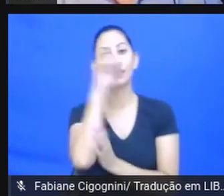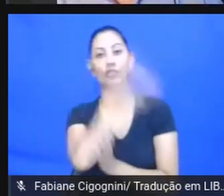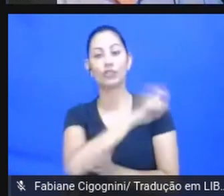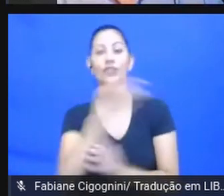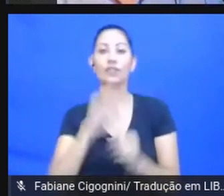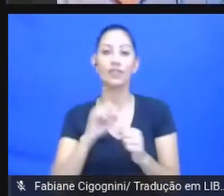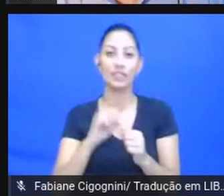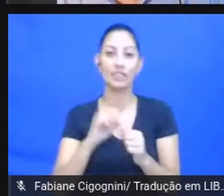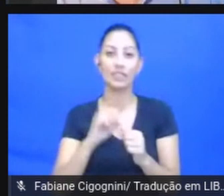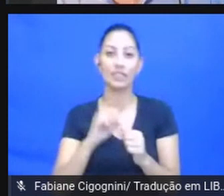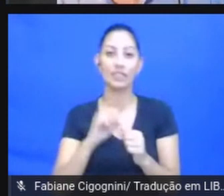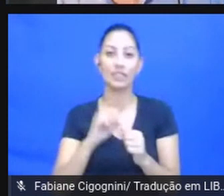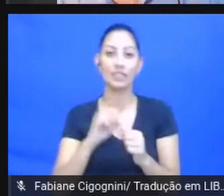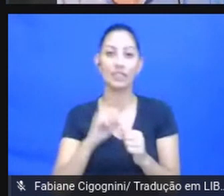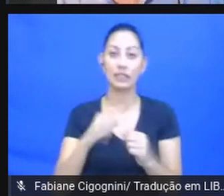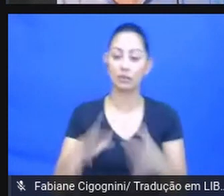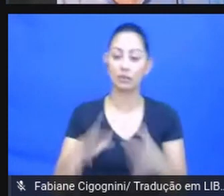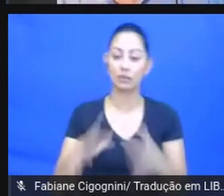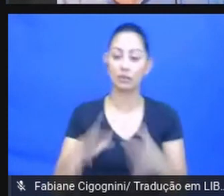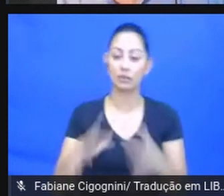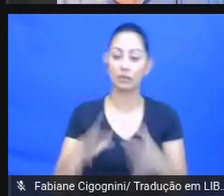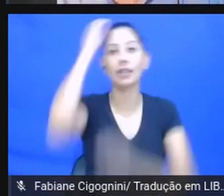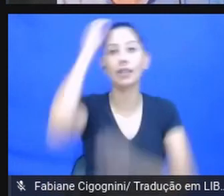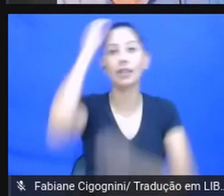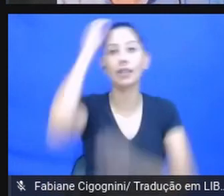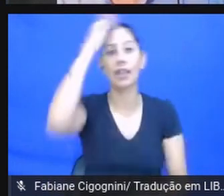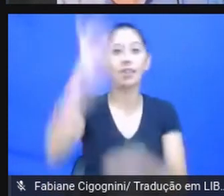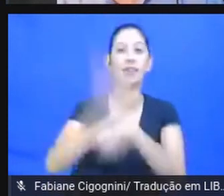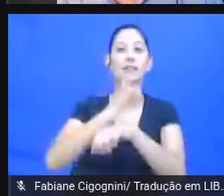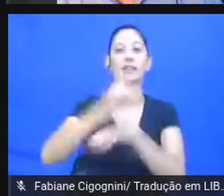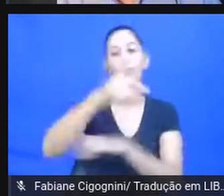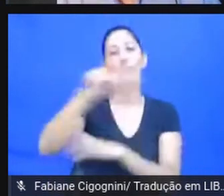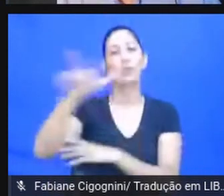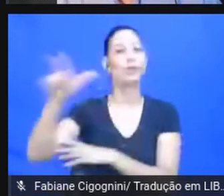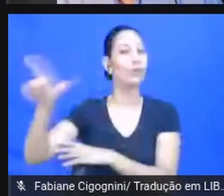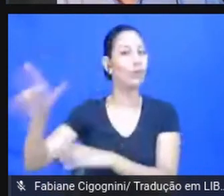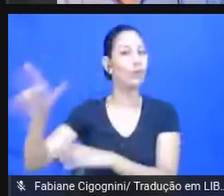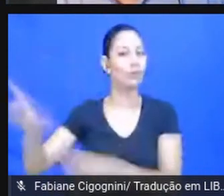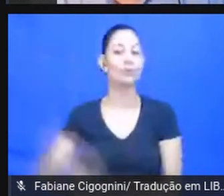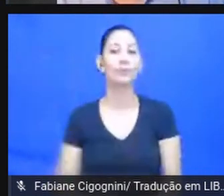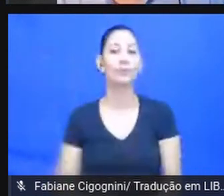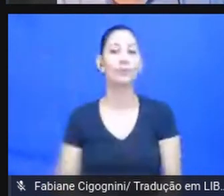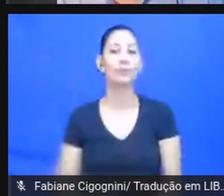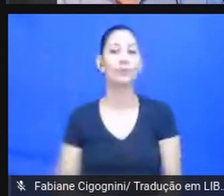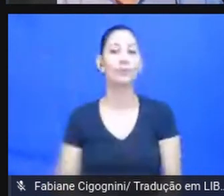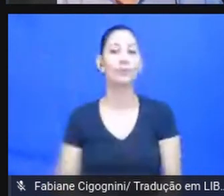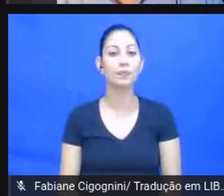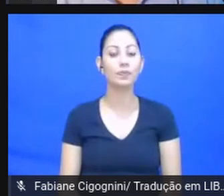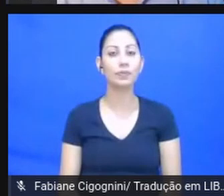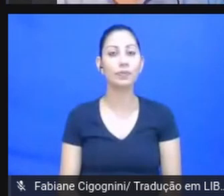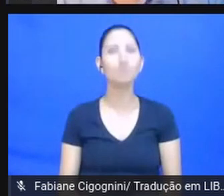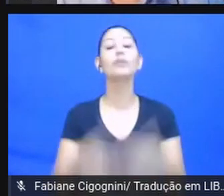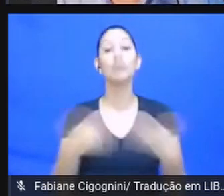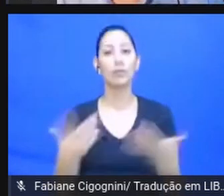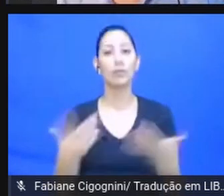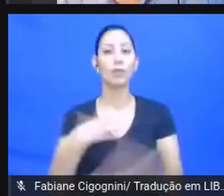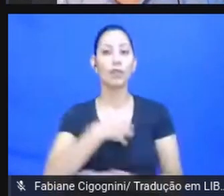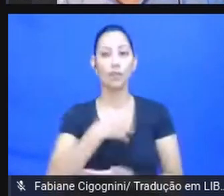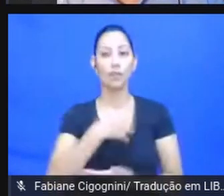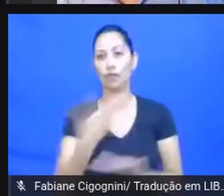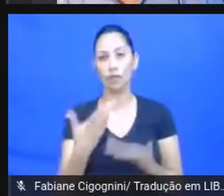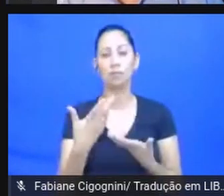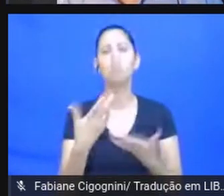se readequarem muito, sobreviver. De qualquer forma, as consequências